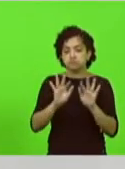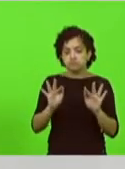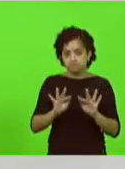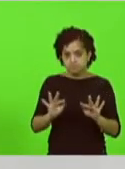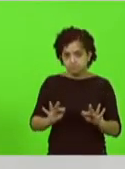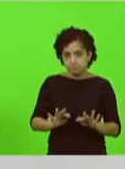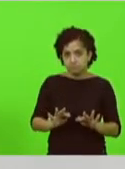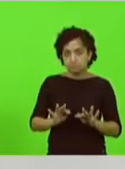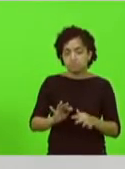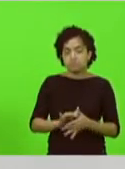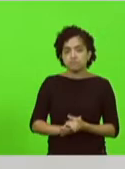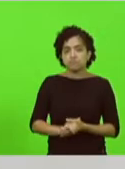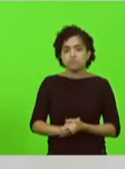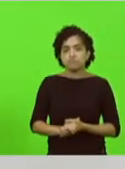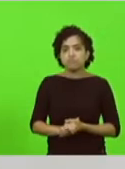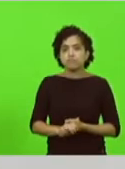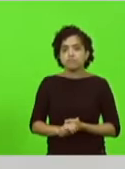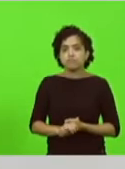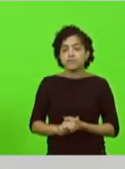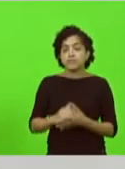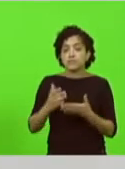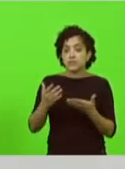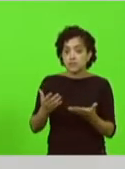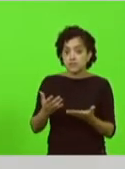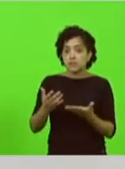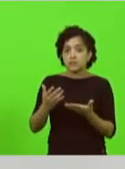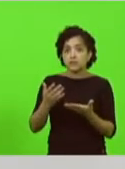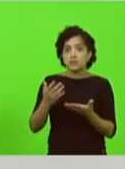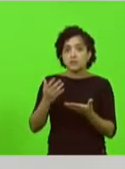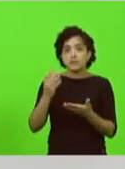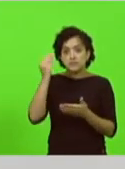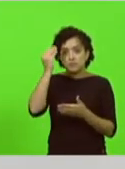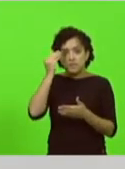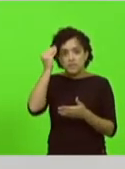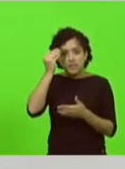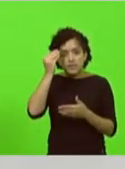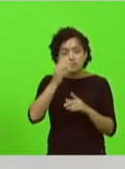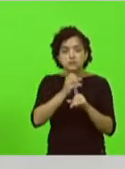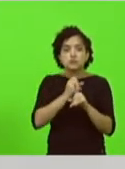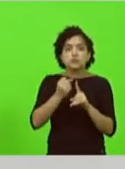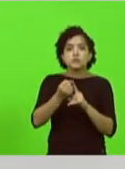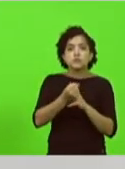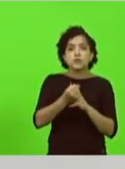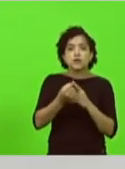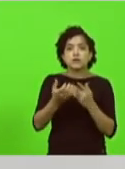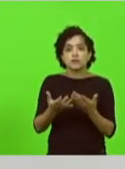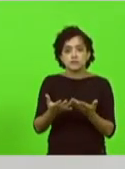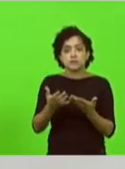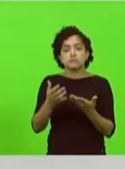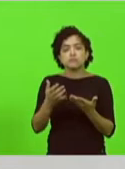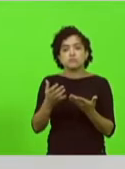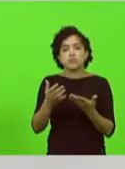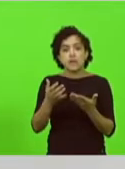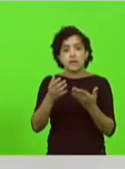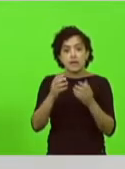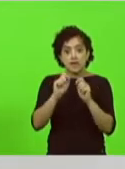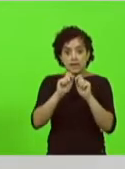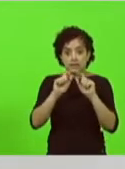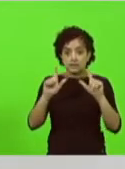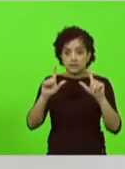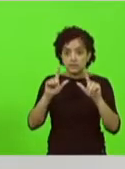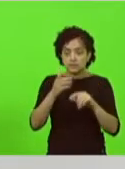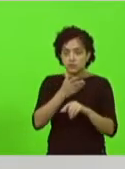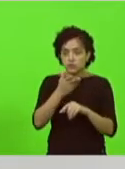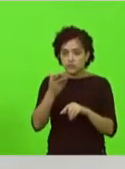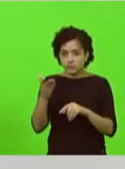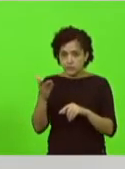resultados obtidos. E, por falar em experiências sociais, aí sim, eu gostaria de pedir a atenção especial dos deputados que se